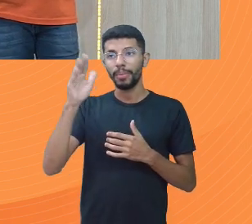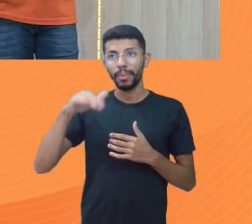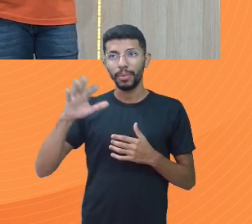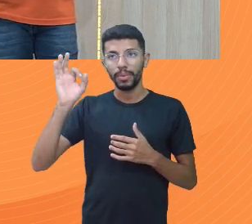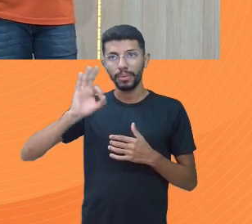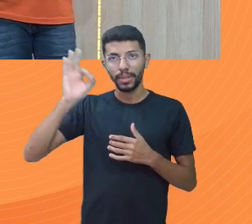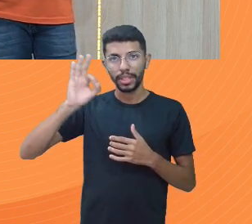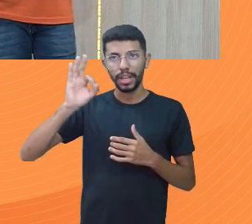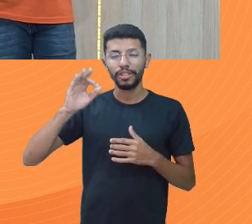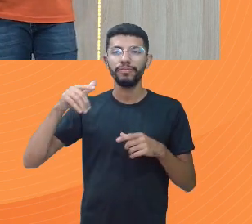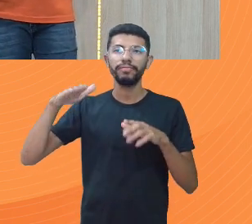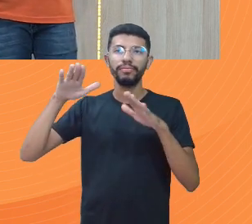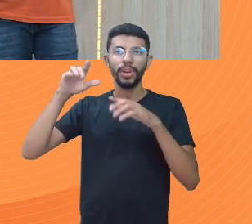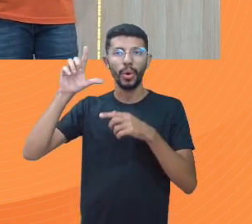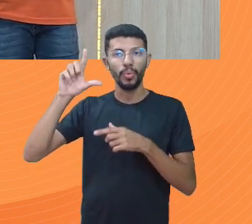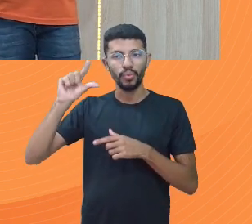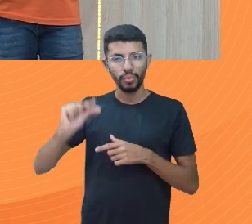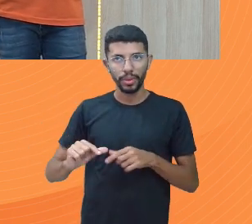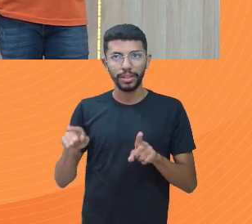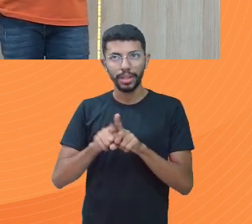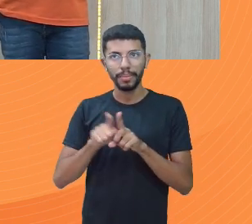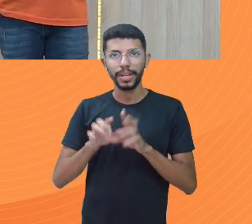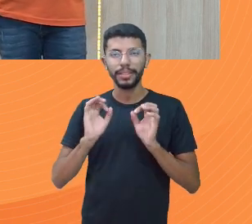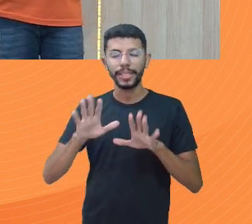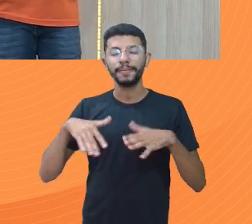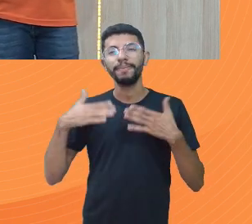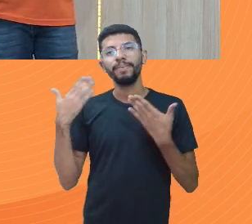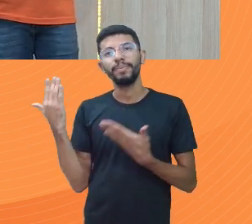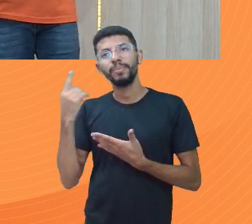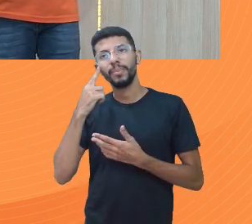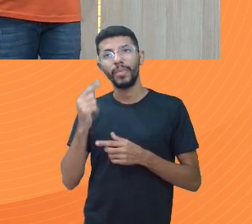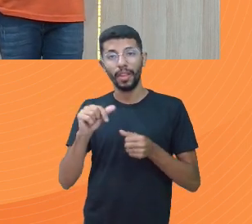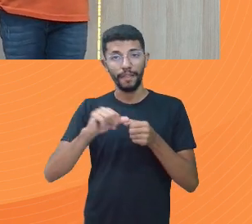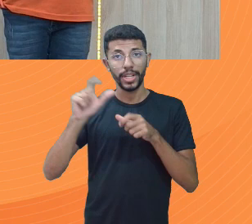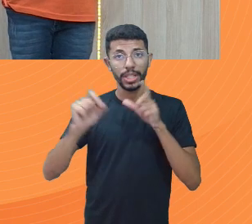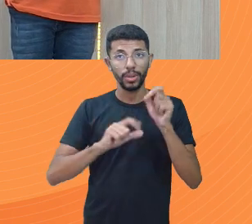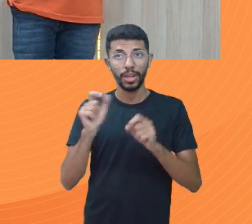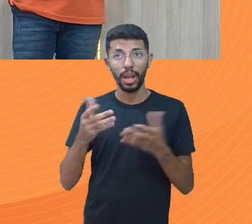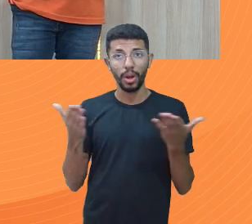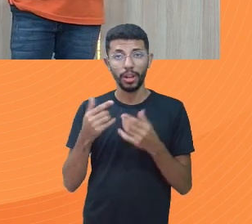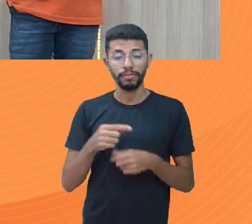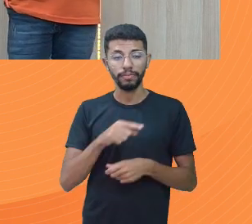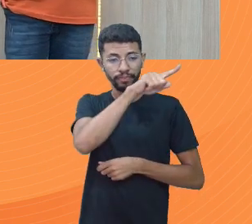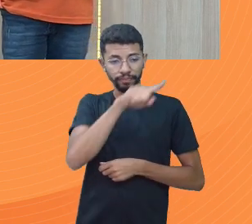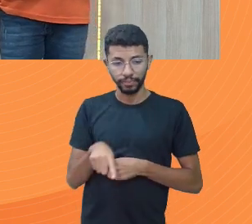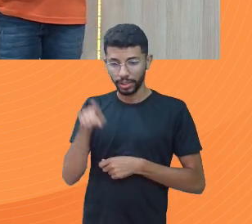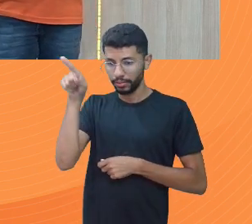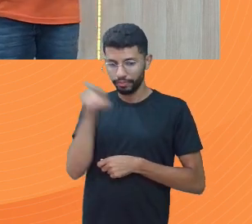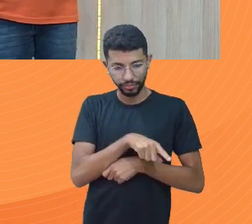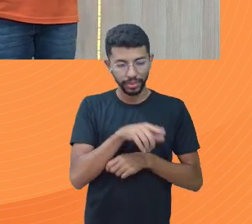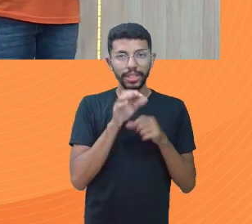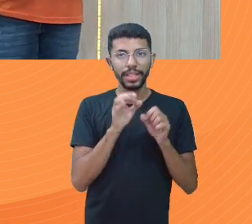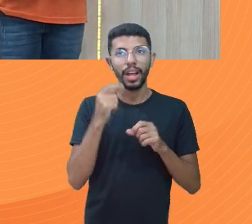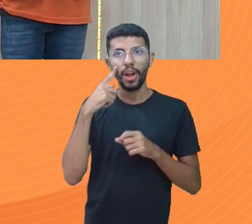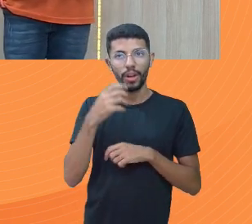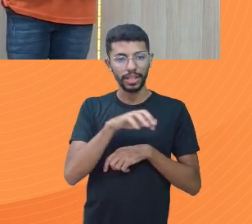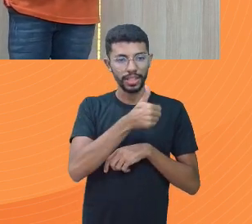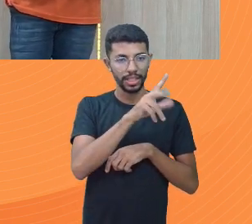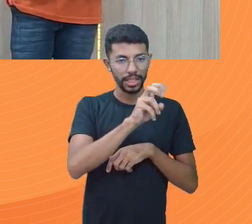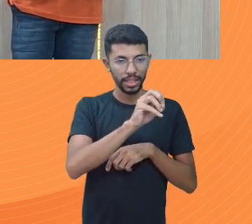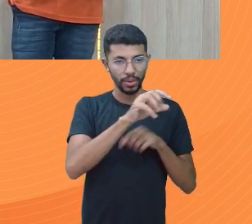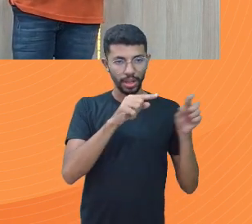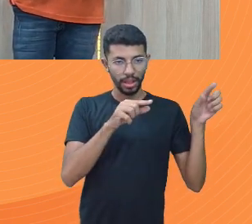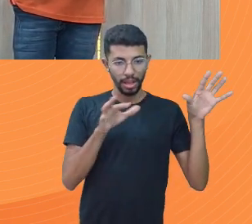Nesse caso, eu faço meios pelos extremos. Ou seja, eu vou multiplicar o 150 pelo